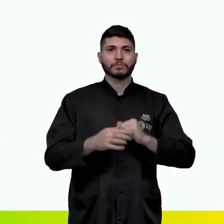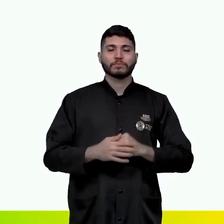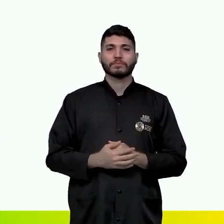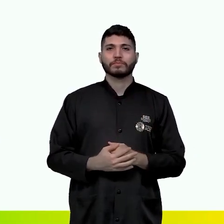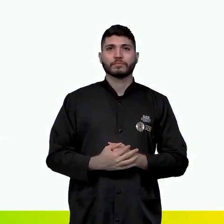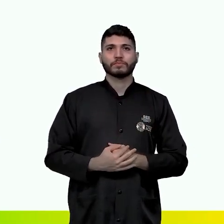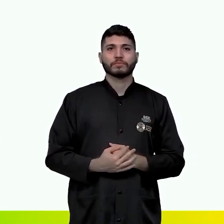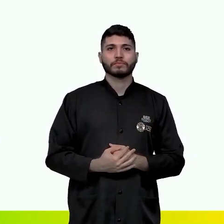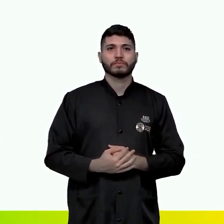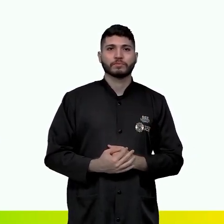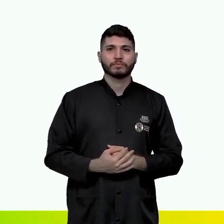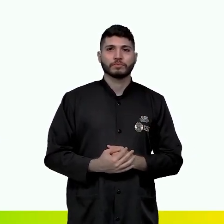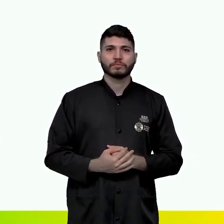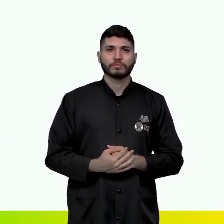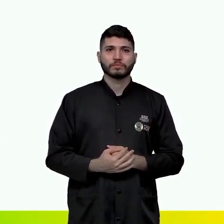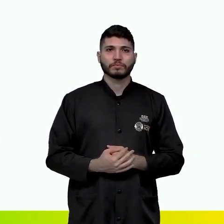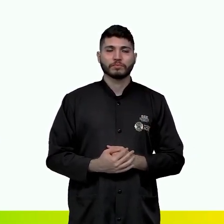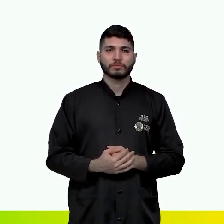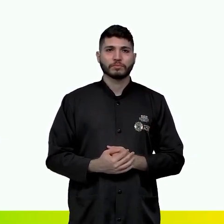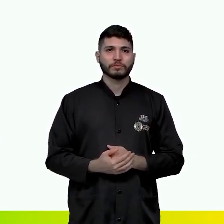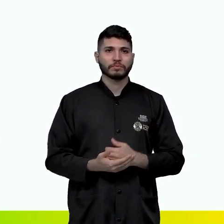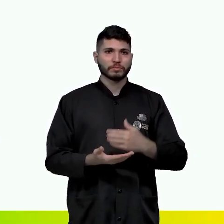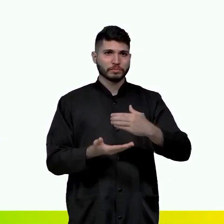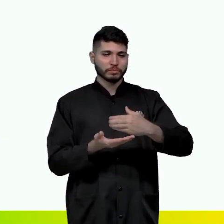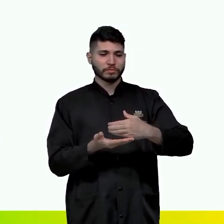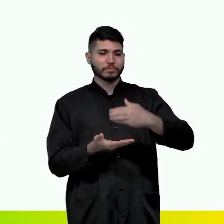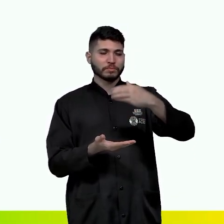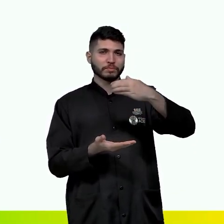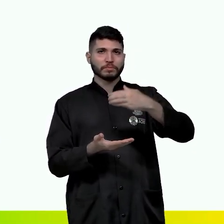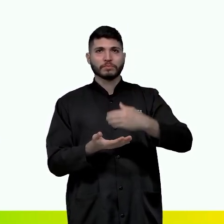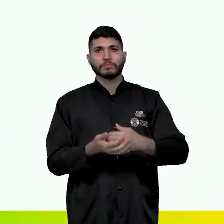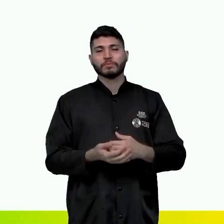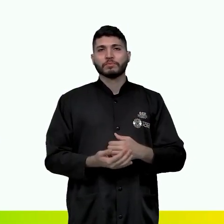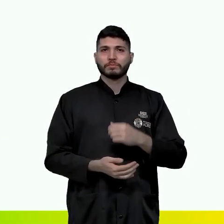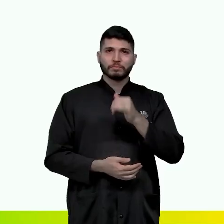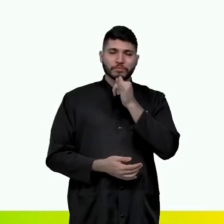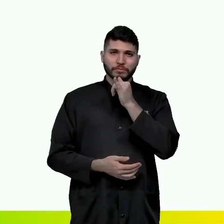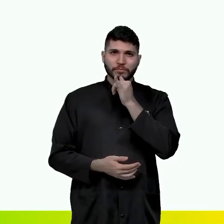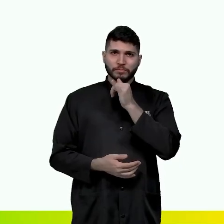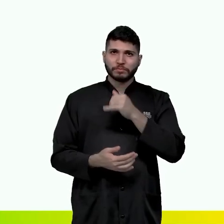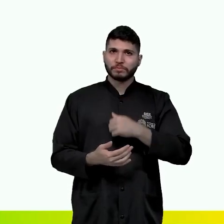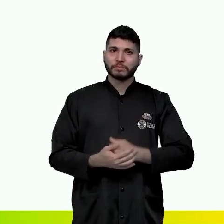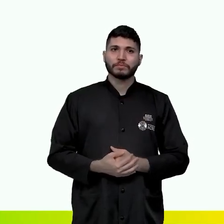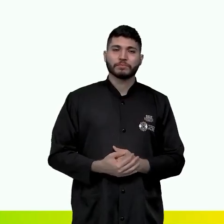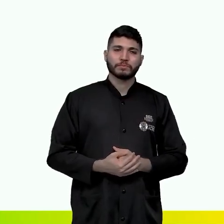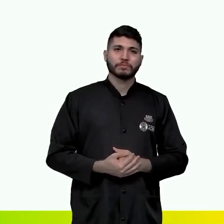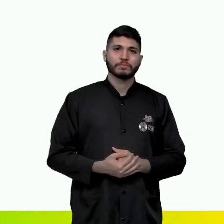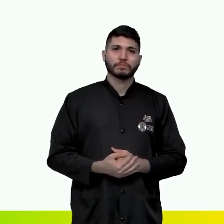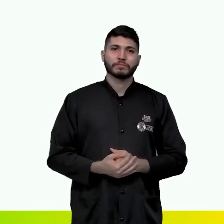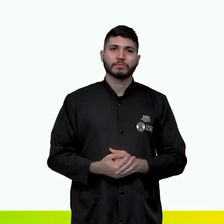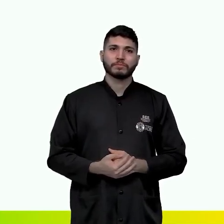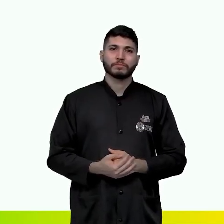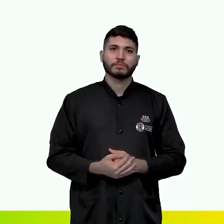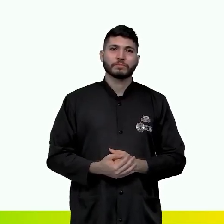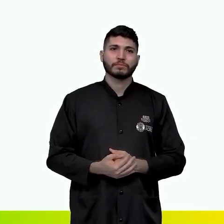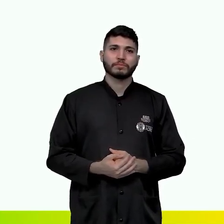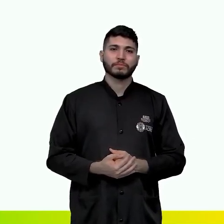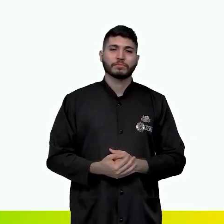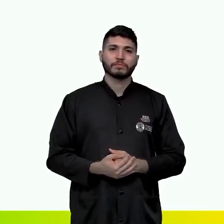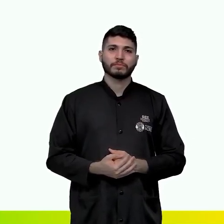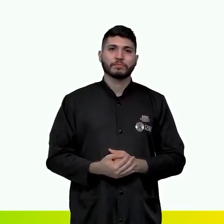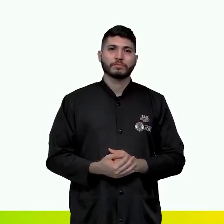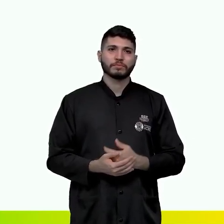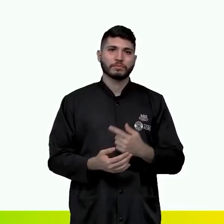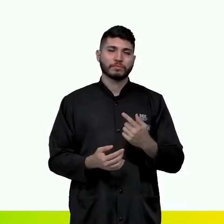Um caso que é bem interessante é o cilindro. Por exemplo, um cilindro ele pode ser decomposto em um